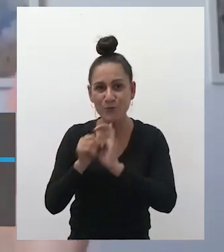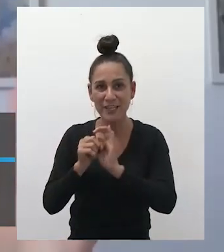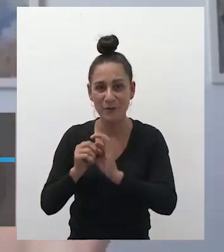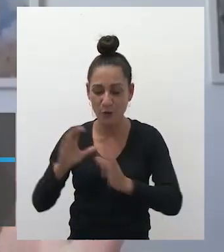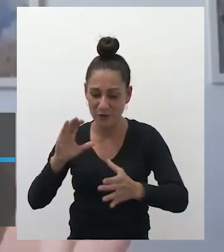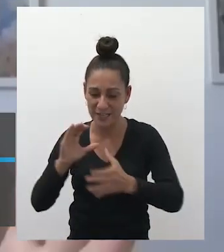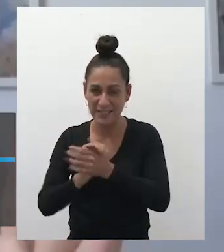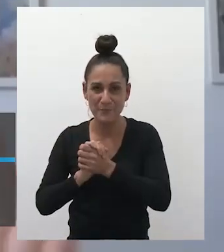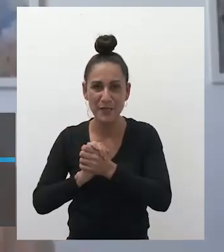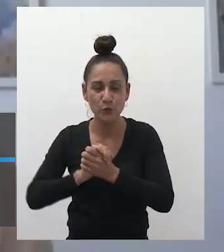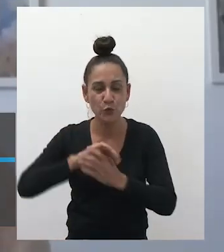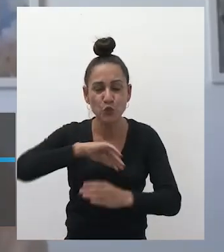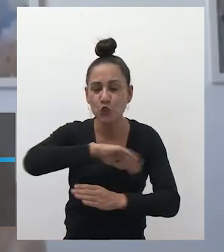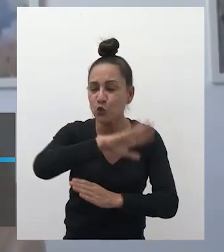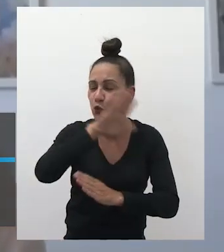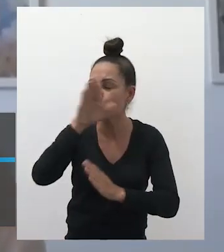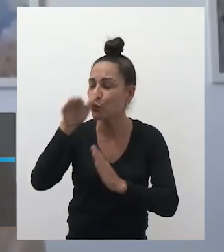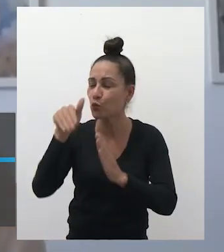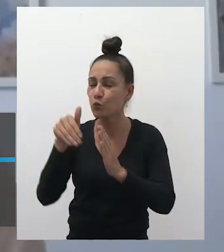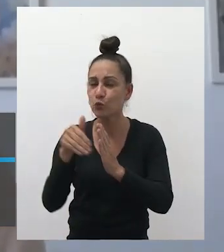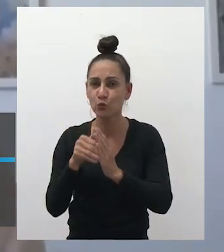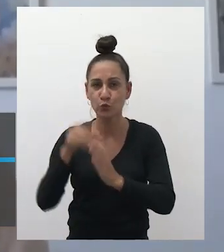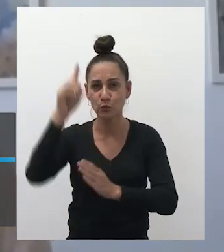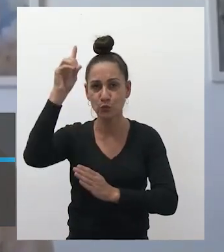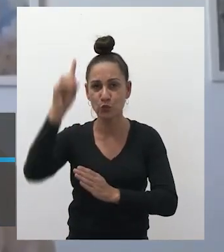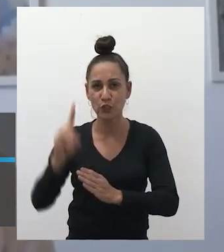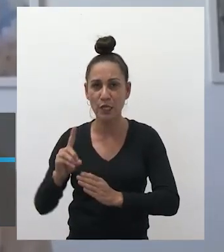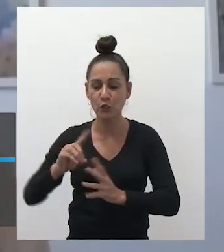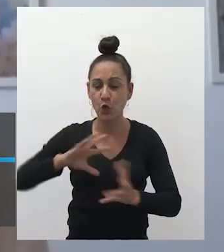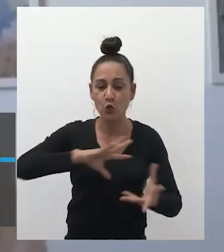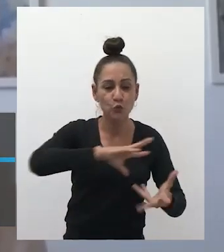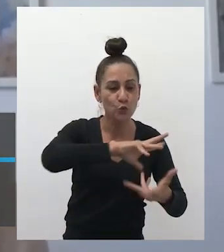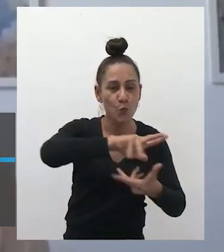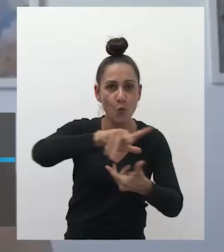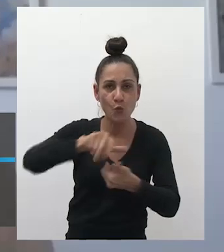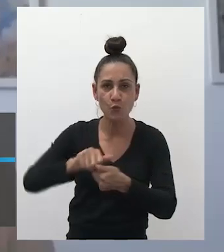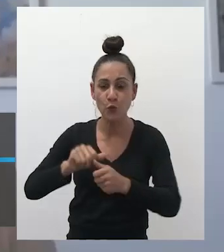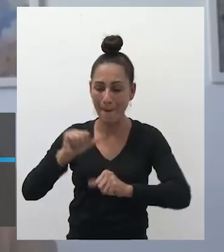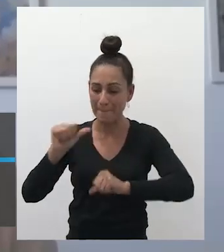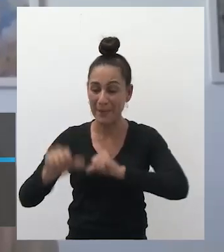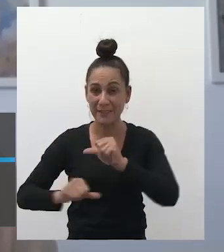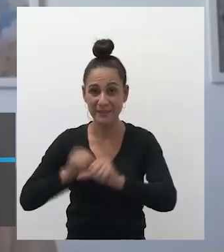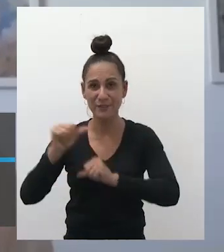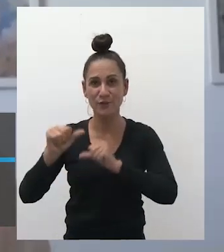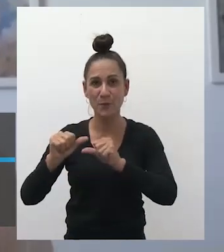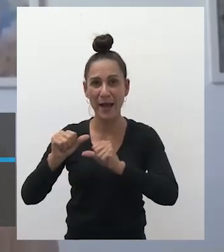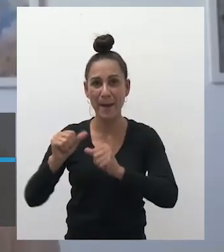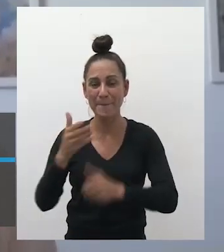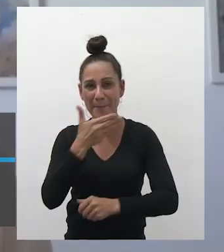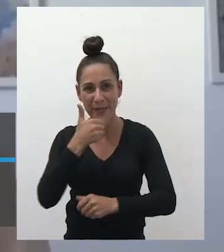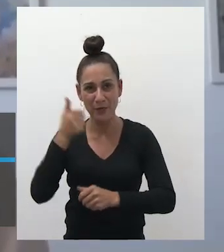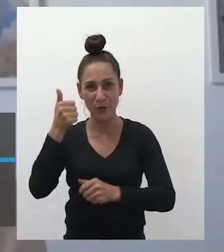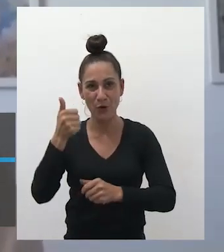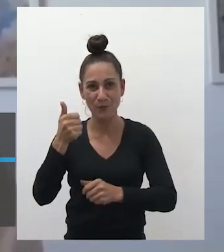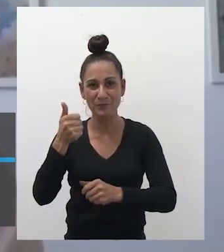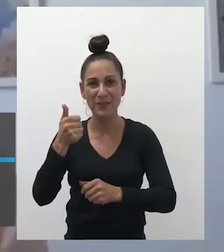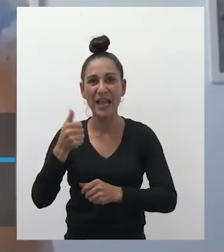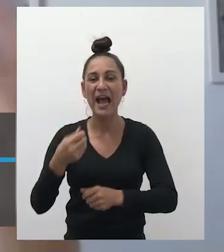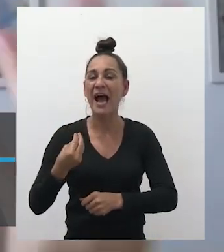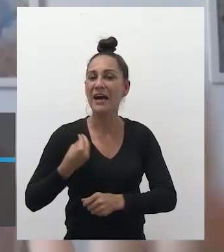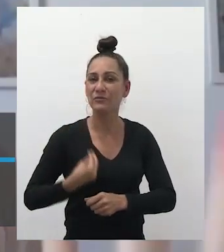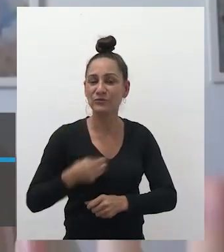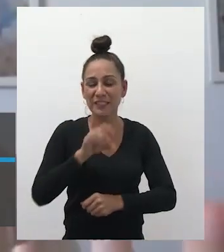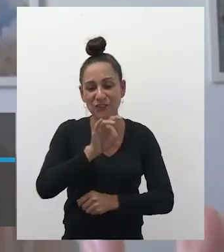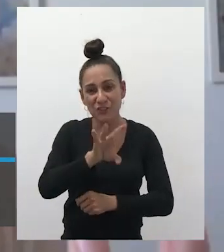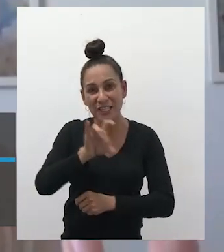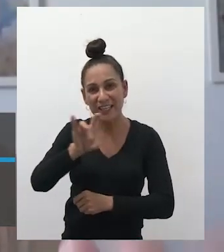todos os aspectos dos direitos humanos, para transformar para melhor, levar para um caminho melhor a vida de